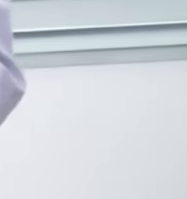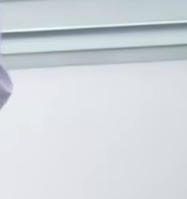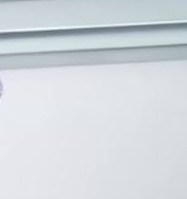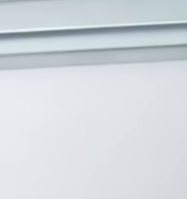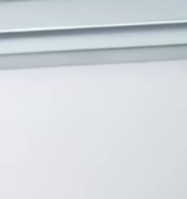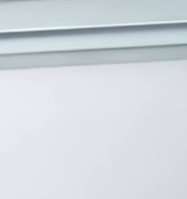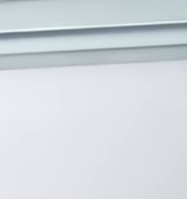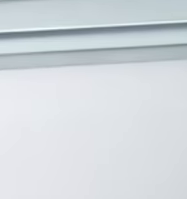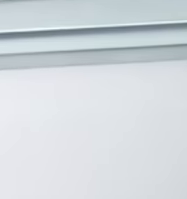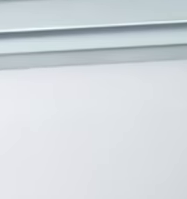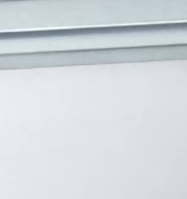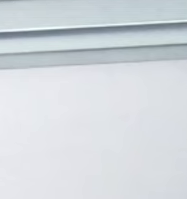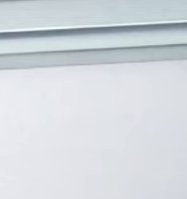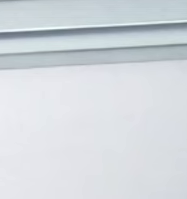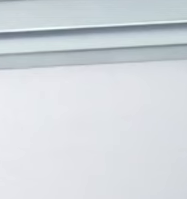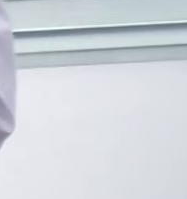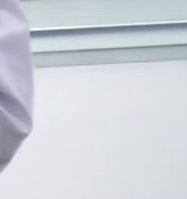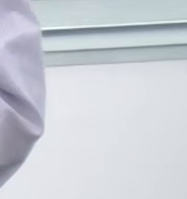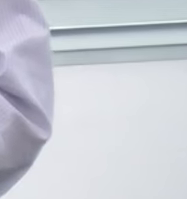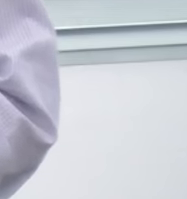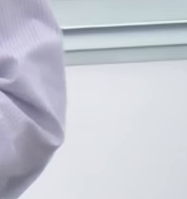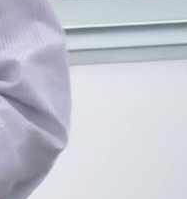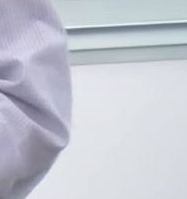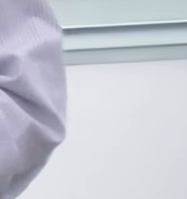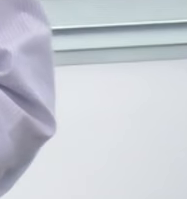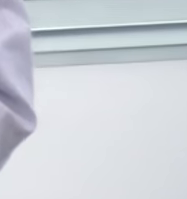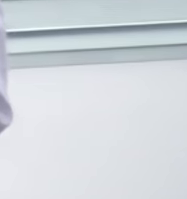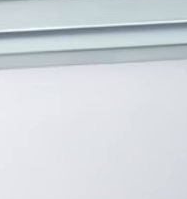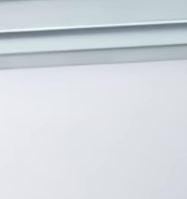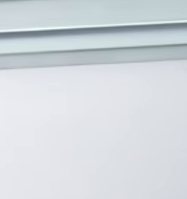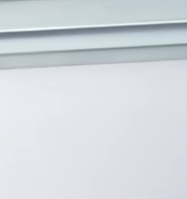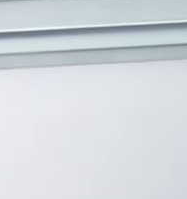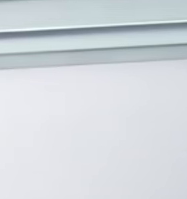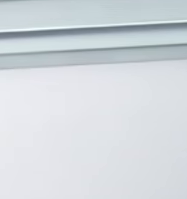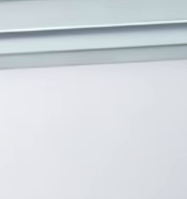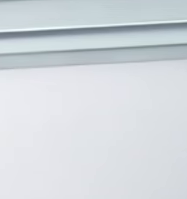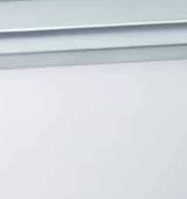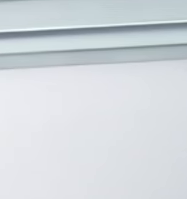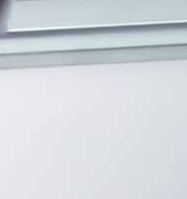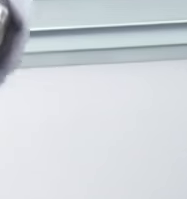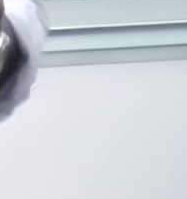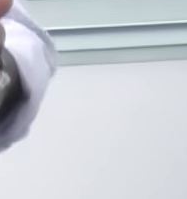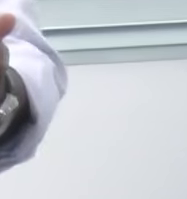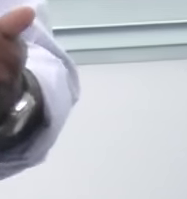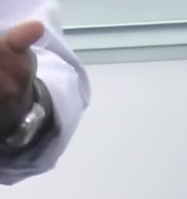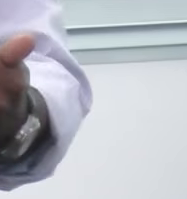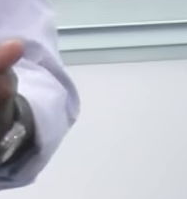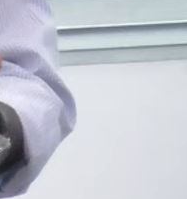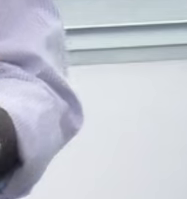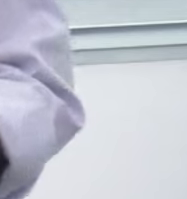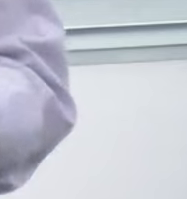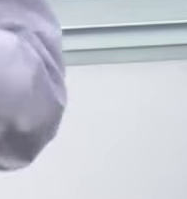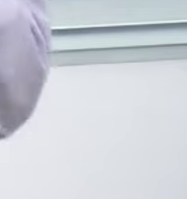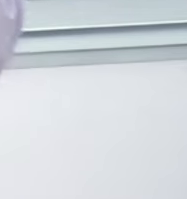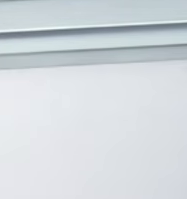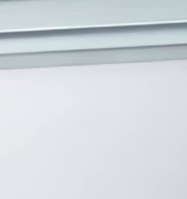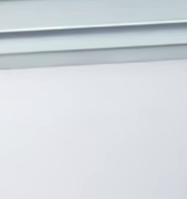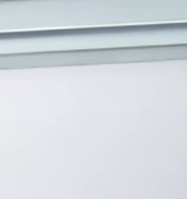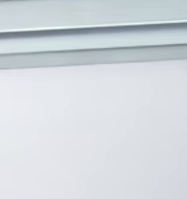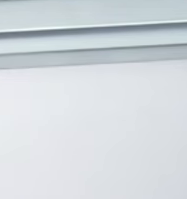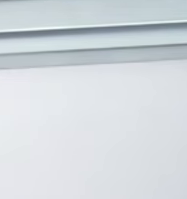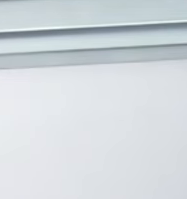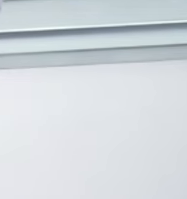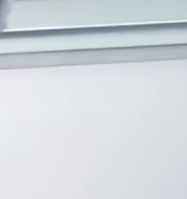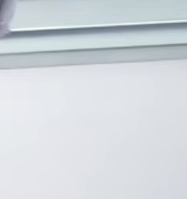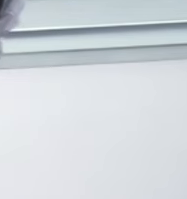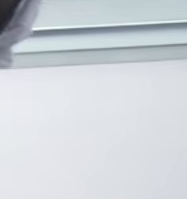da Light. Então, é dessa empresa que a gente está falando. Eu queria fazer só algumas observações